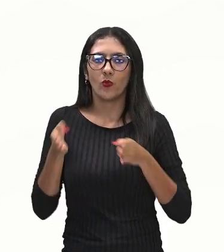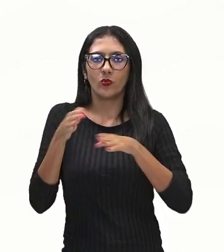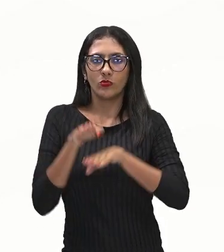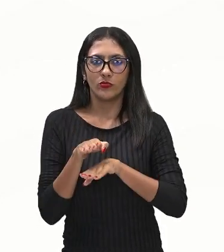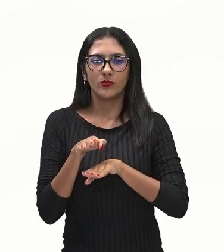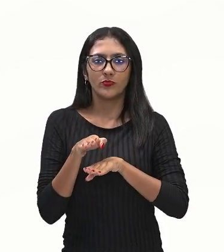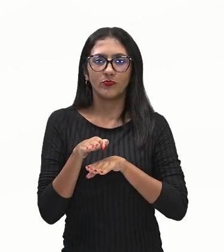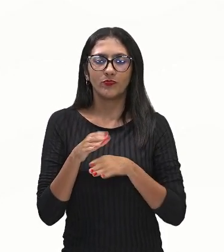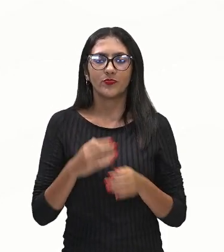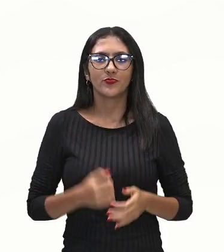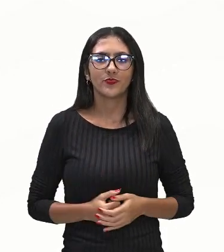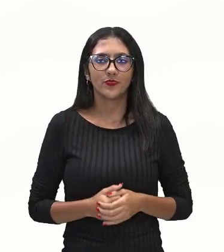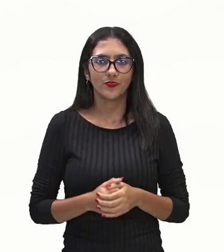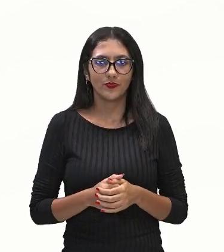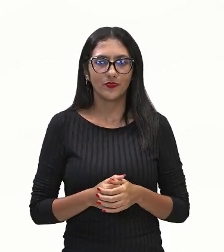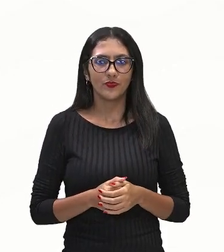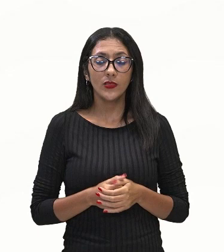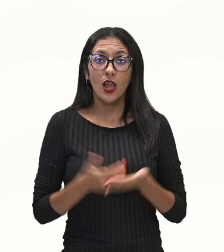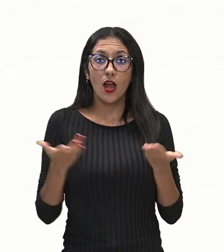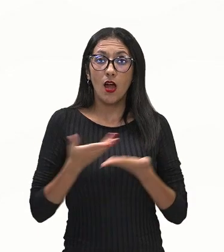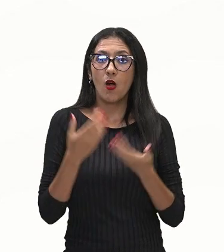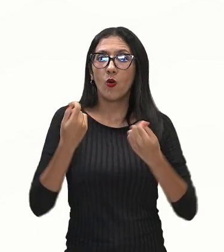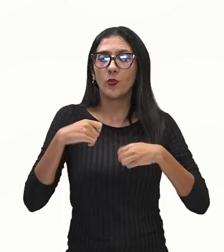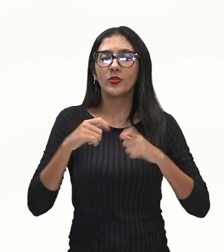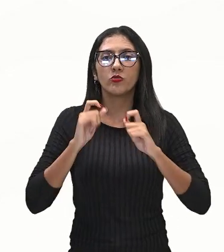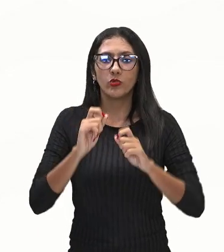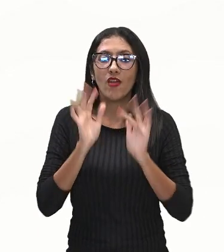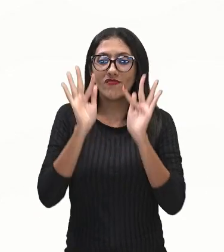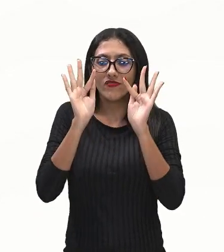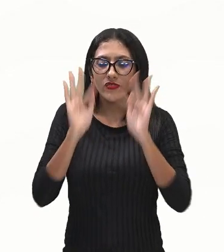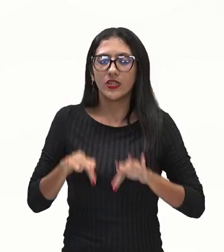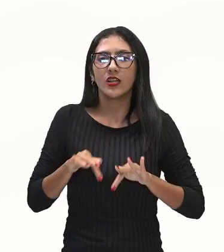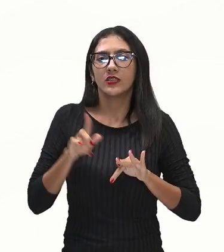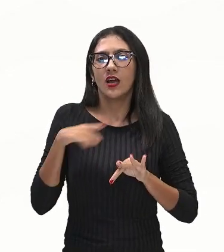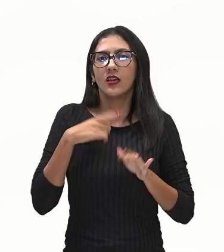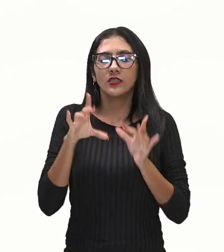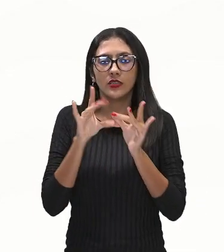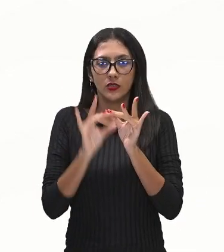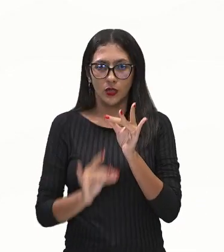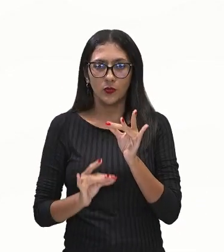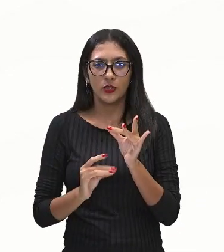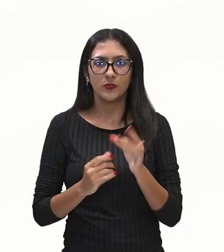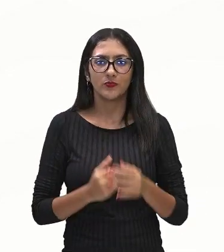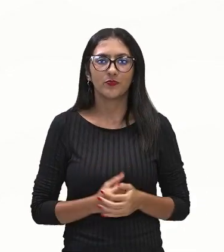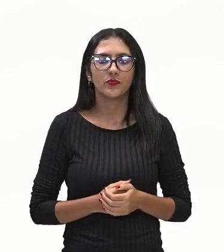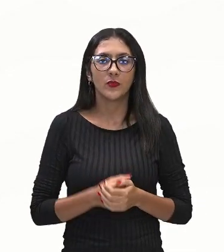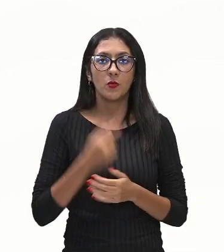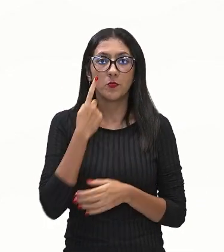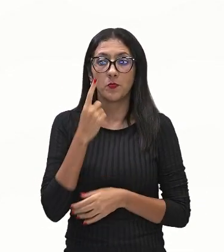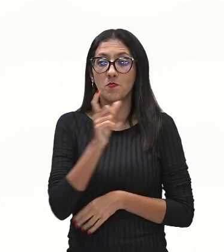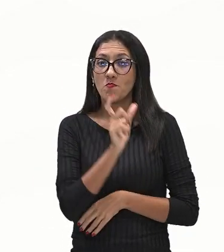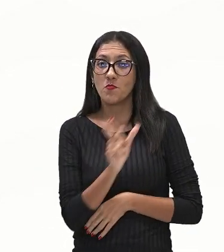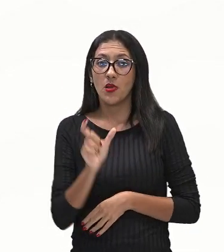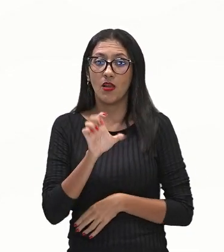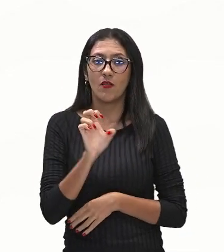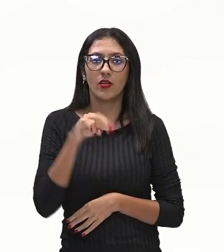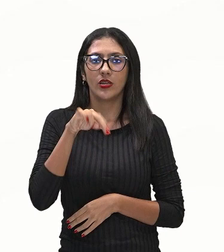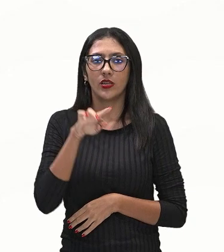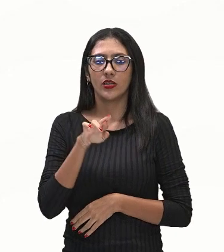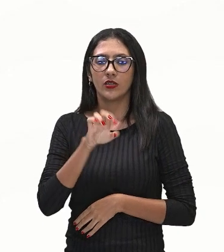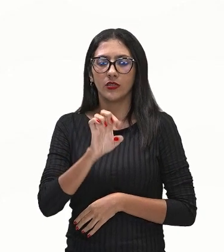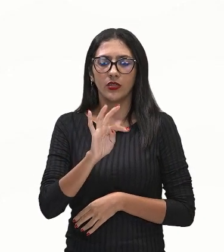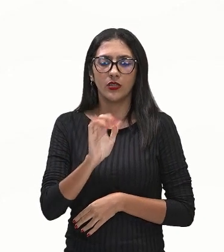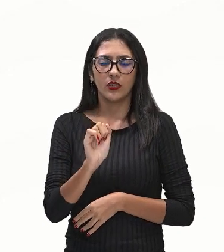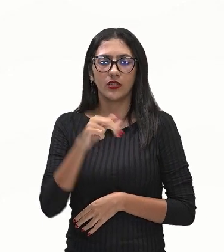ideia. Só que agora eu vou fechar o meu parágrafo. Ao fechar esse parágrafo, eu uso o conectivo entretanto, que é uma ideia